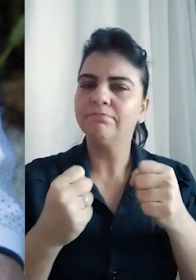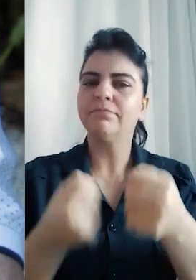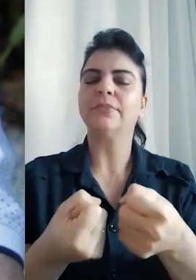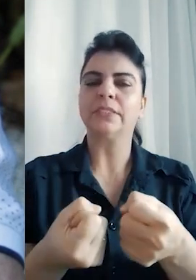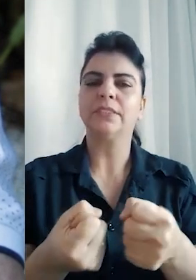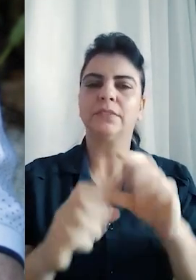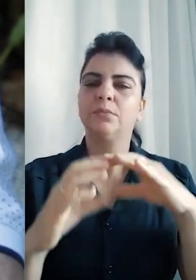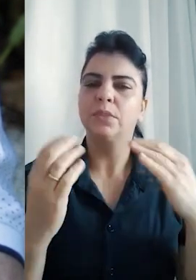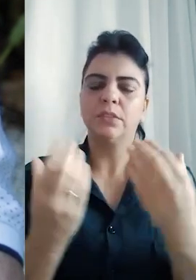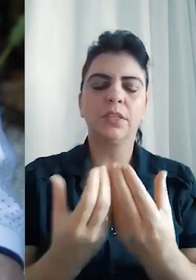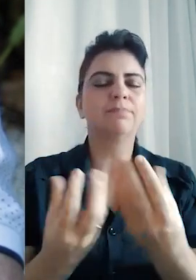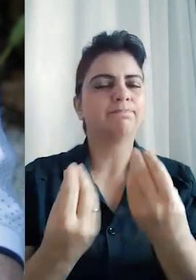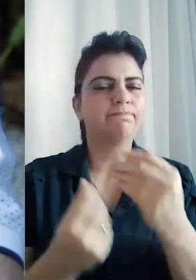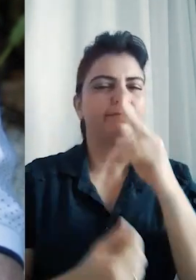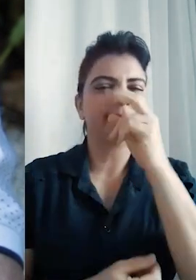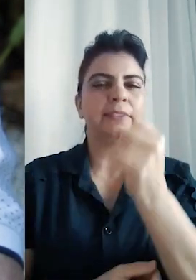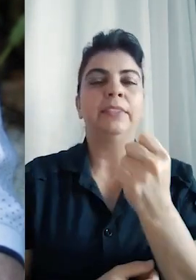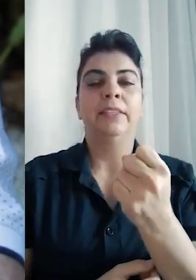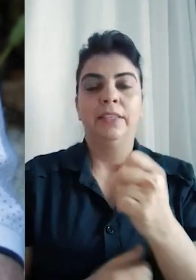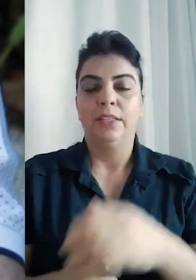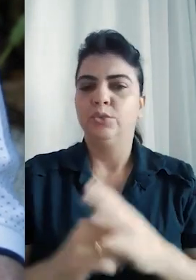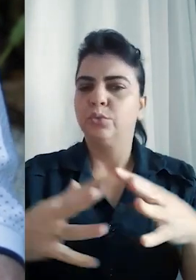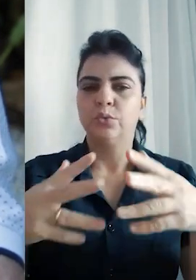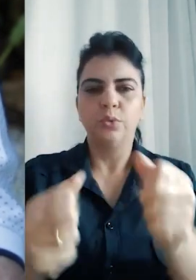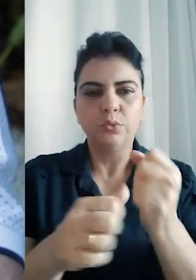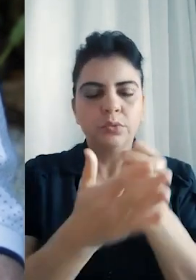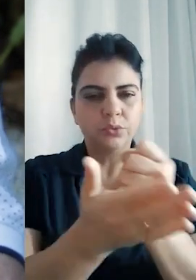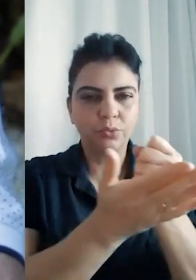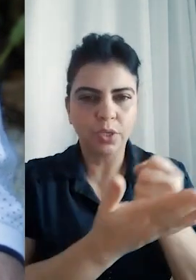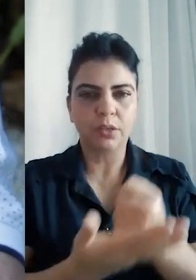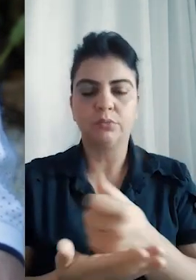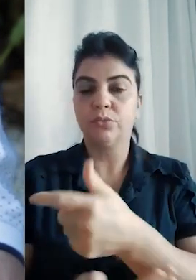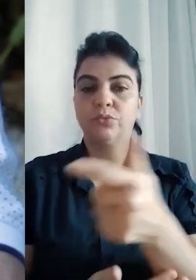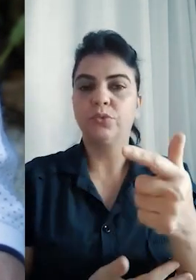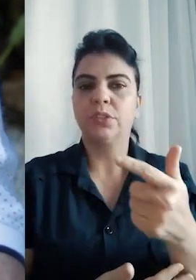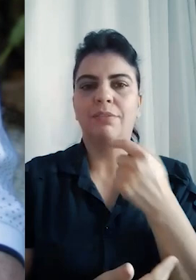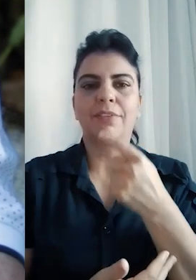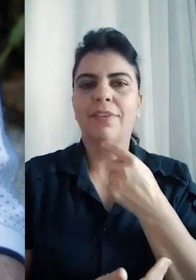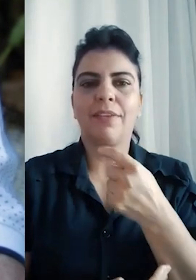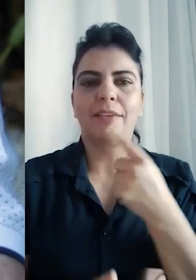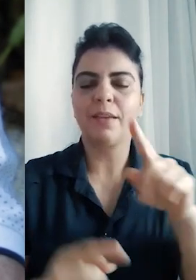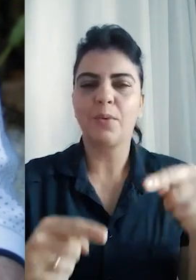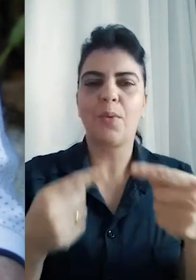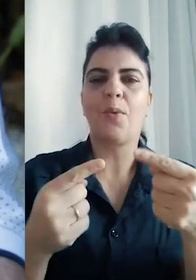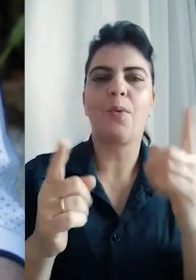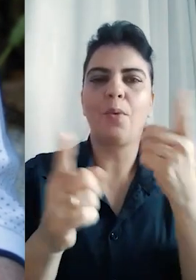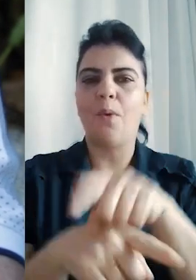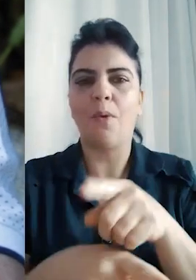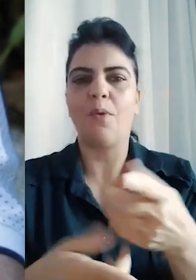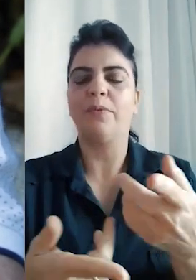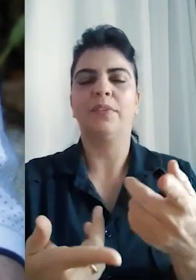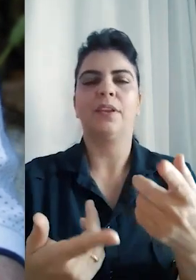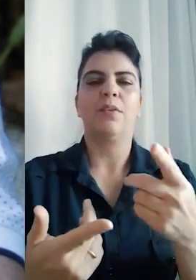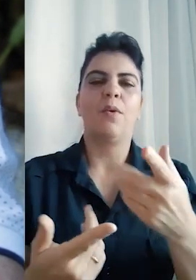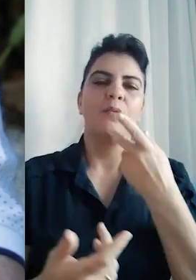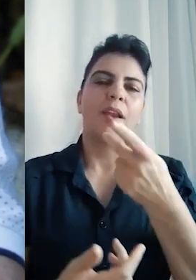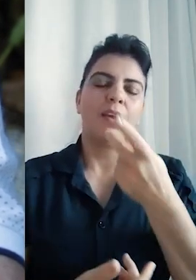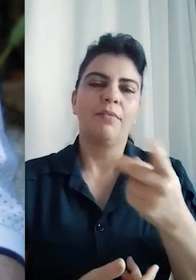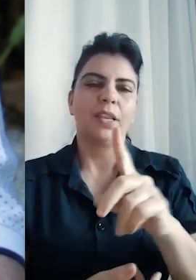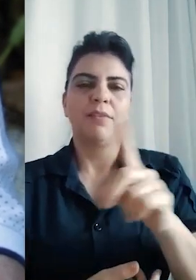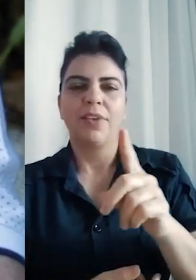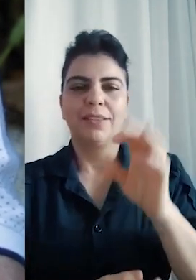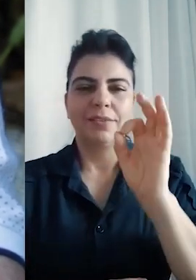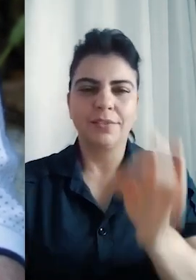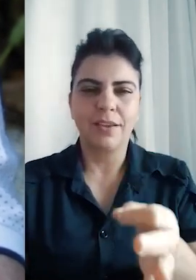comunidade assim muito grande. Todos se empenhavam, a gente não tinha alguém que era contra, alguém que dizia que não ia dar